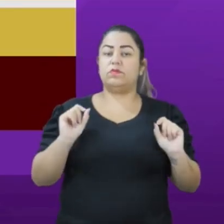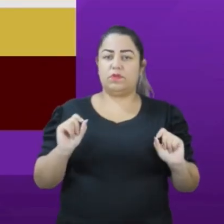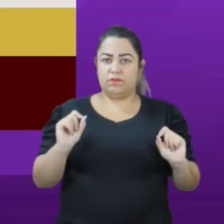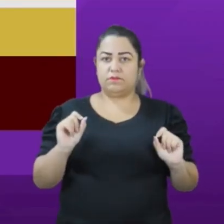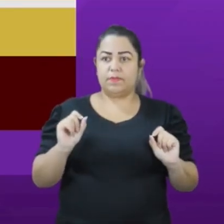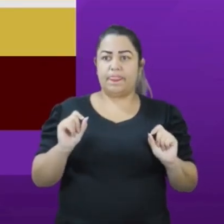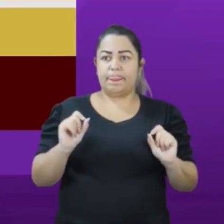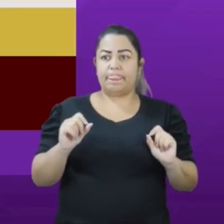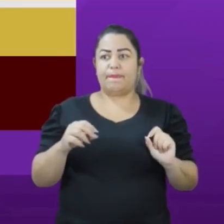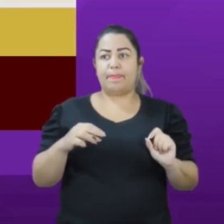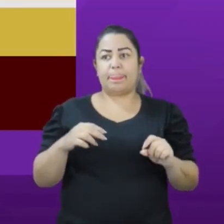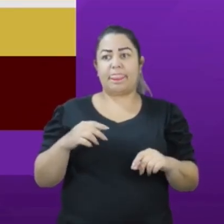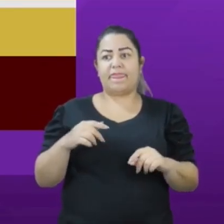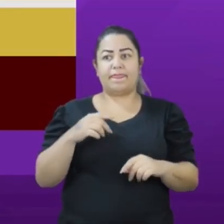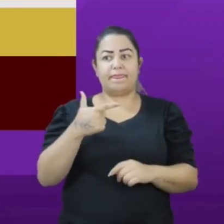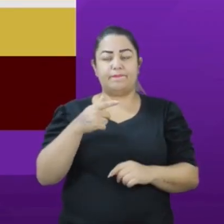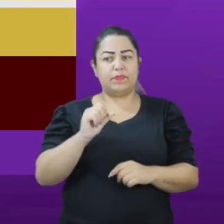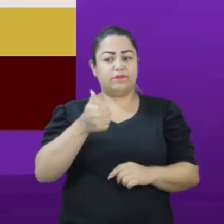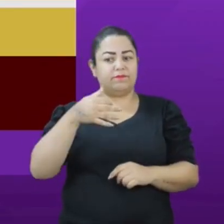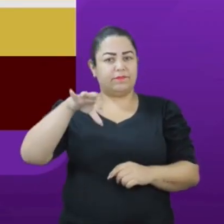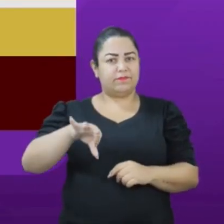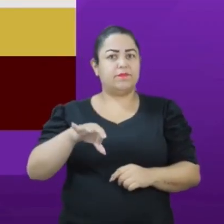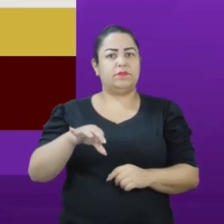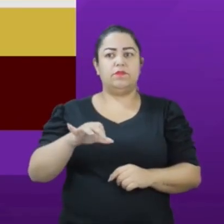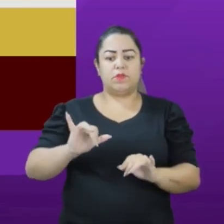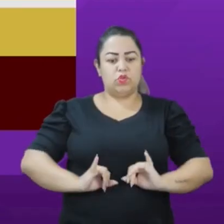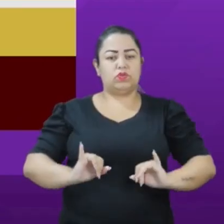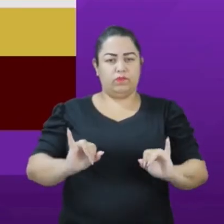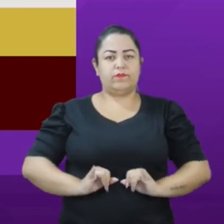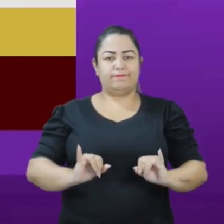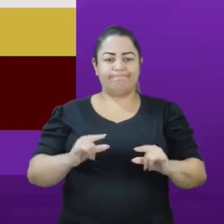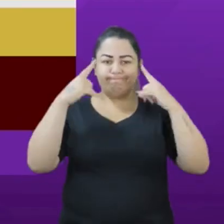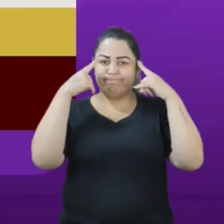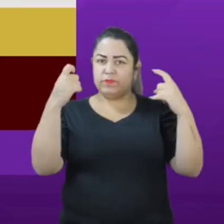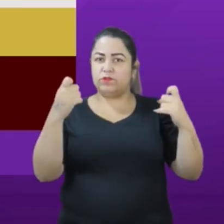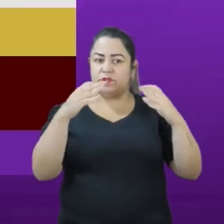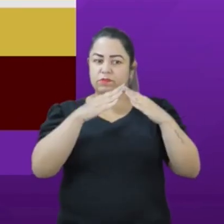em 2019, eu fui vítima de violência doméstica.